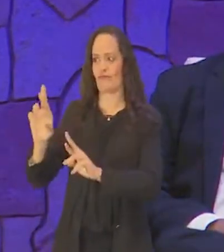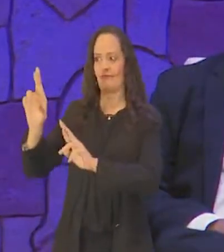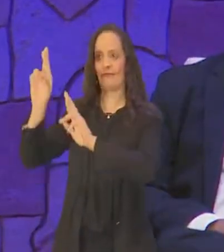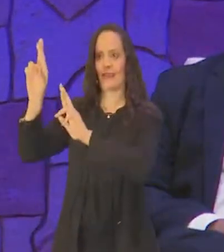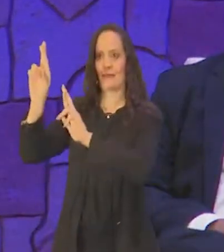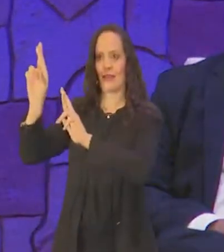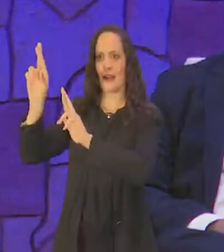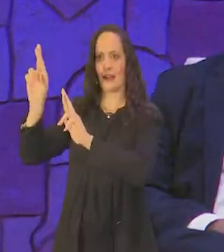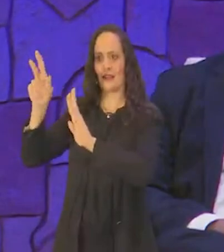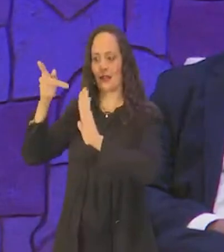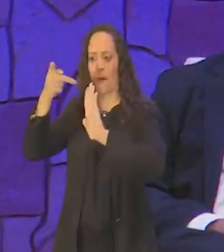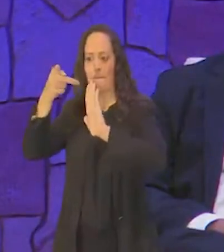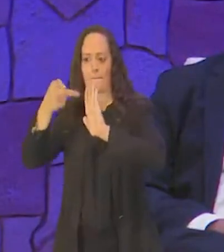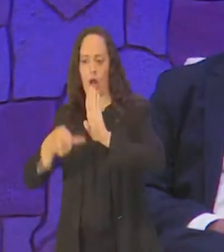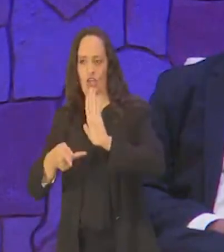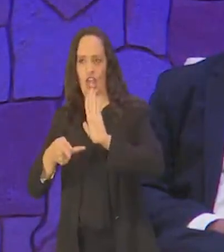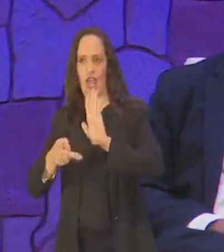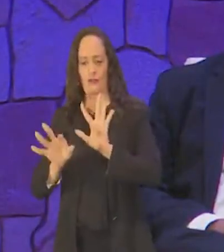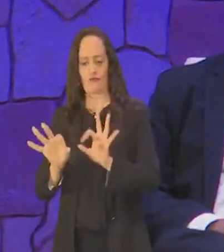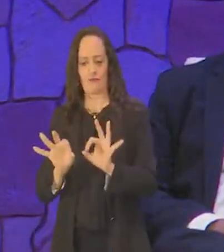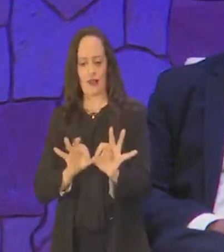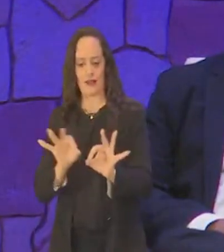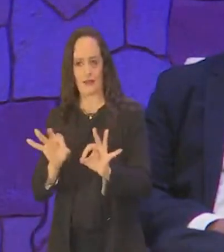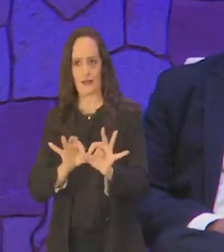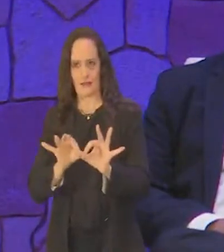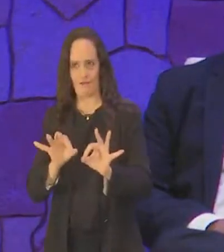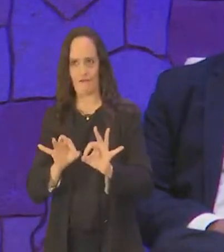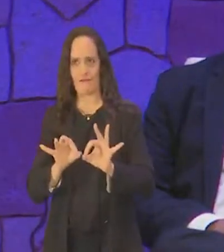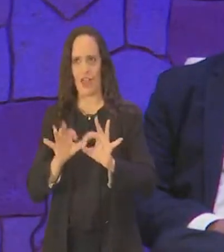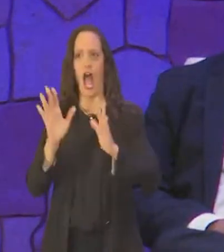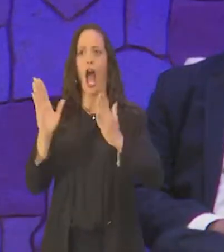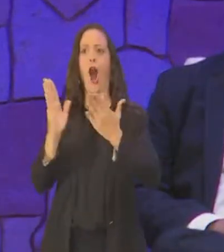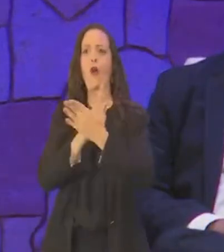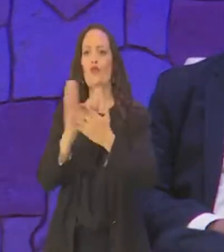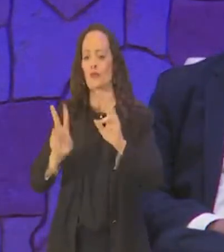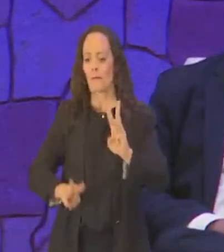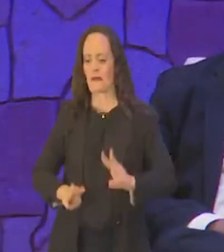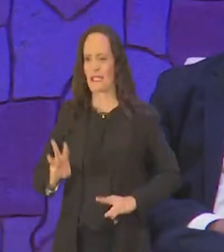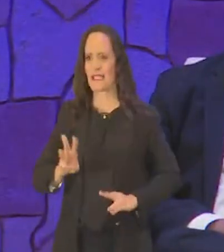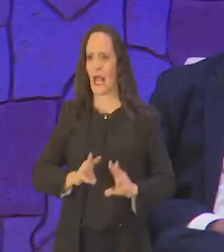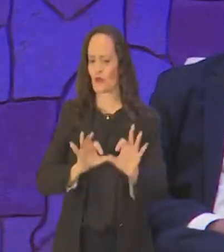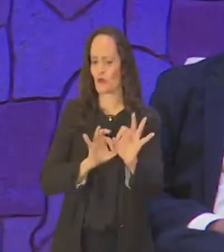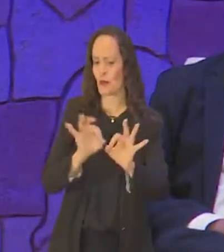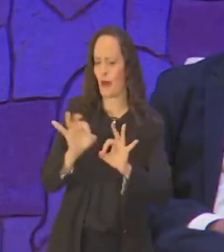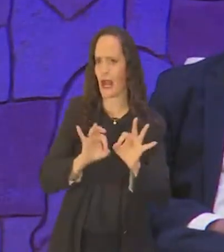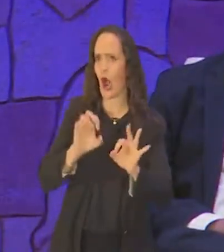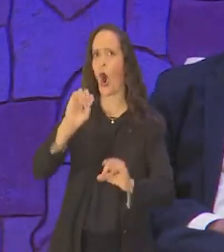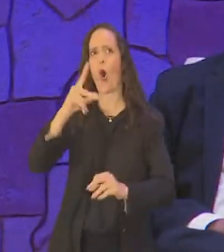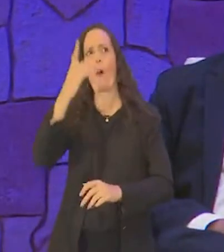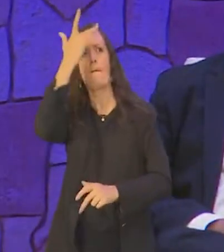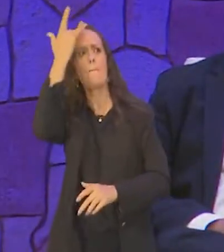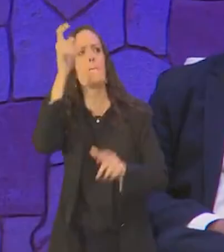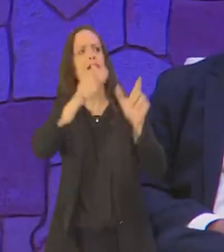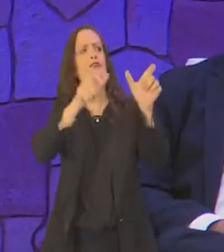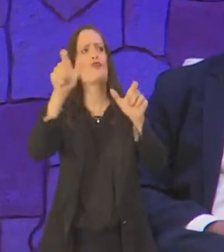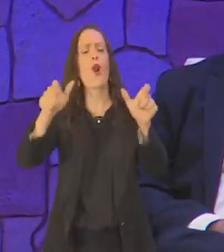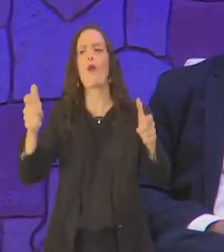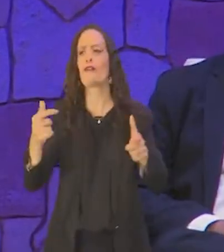planos. Alguns projetos foram feitos na virada do ano. Alguns se prepararam, escreveram